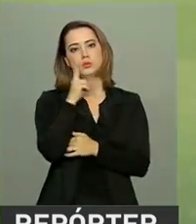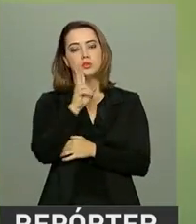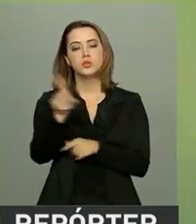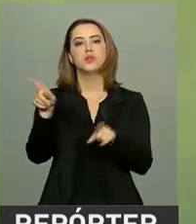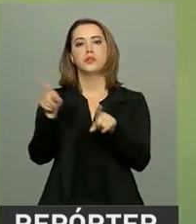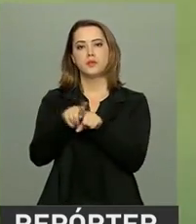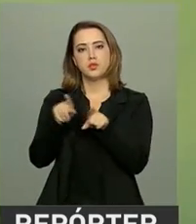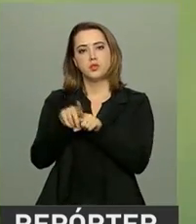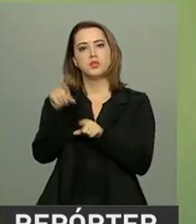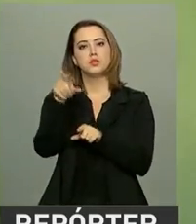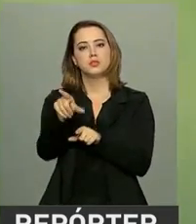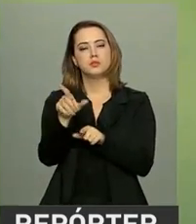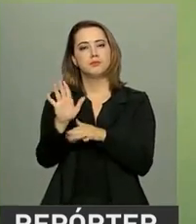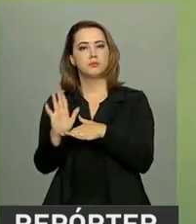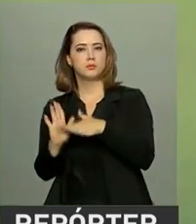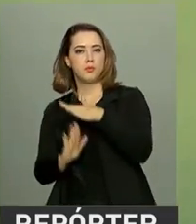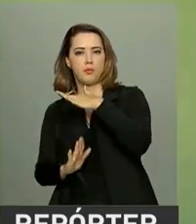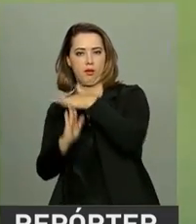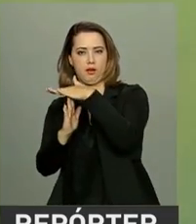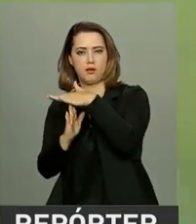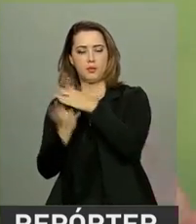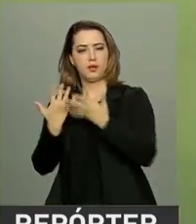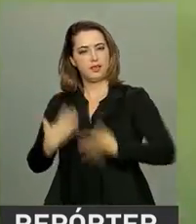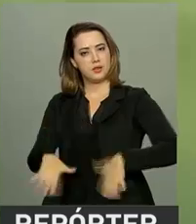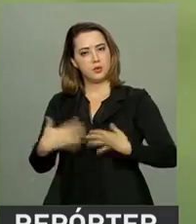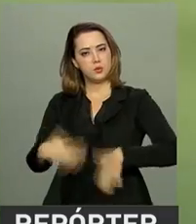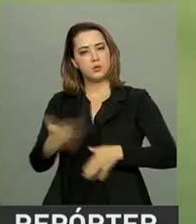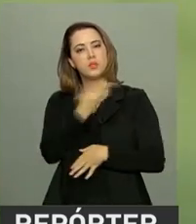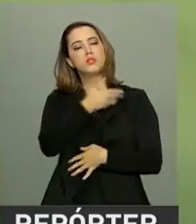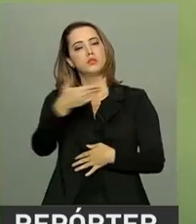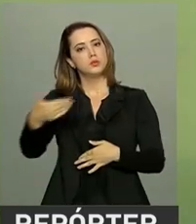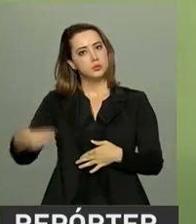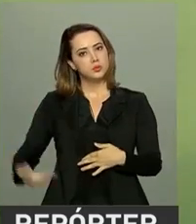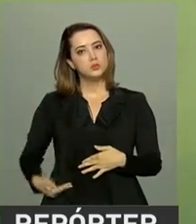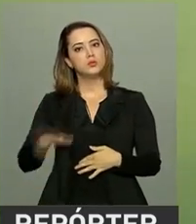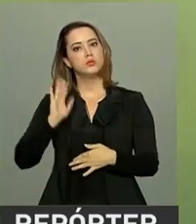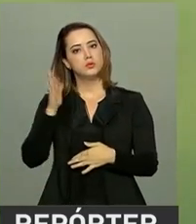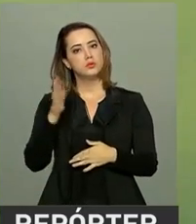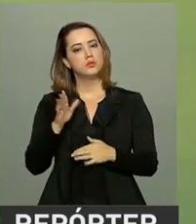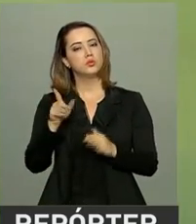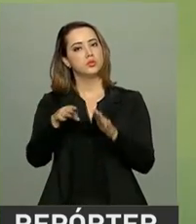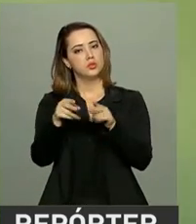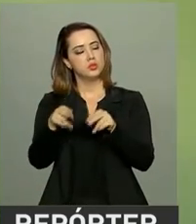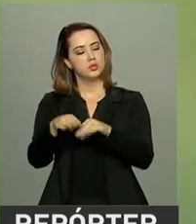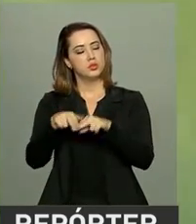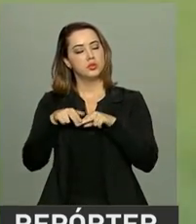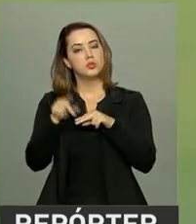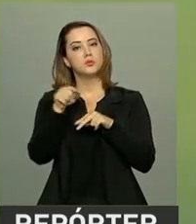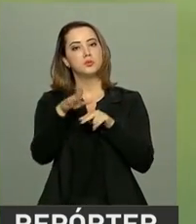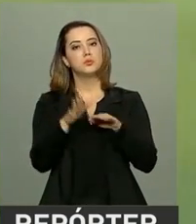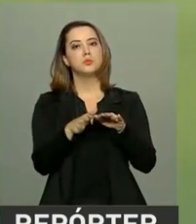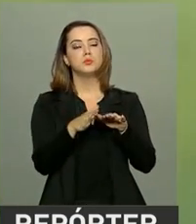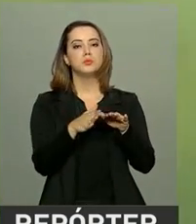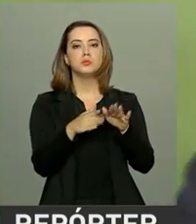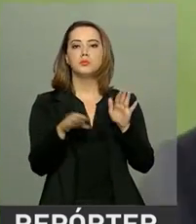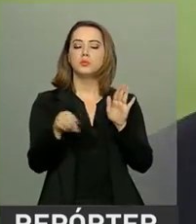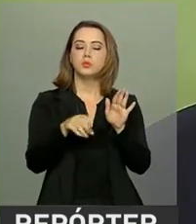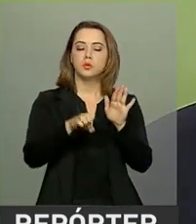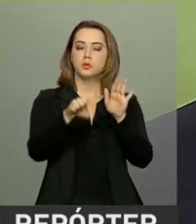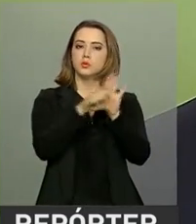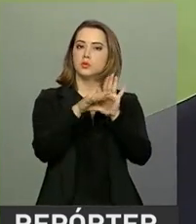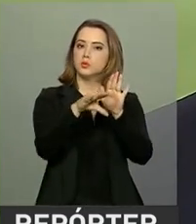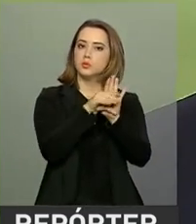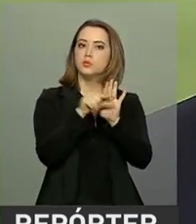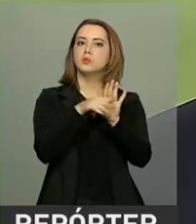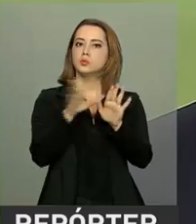questão da limitação dos gastos públicos nós já mandamos uma proposta de emenda constitucional o Congresso Nacional acertamos com os